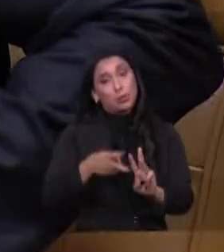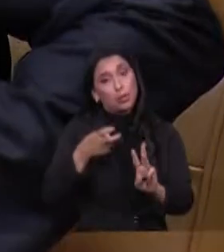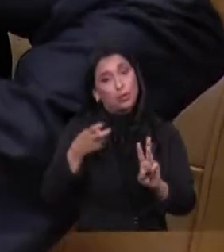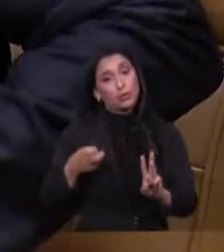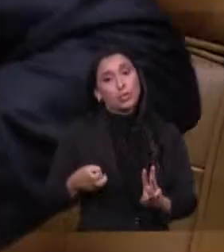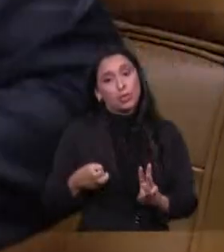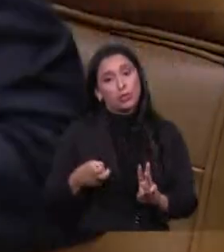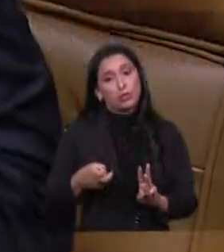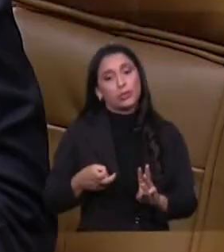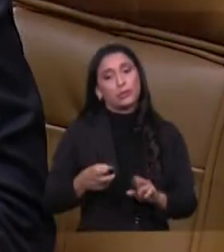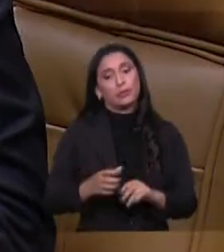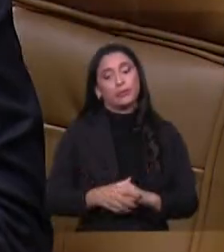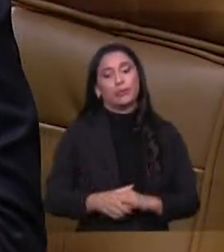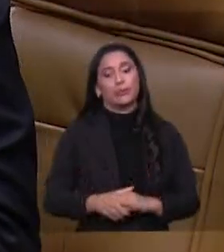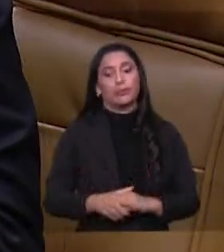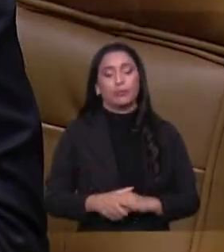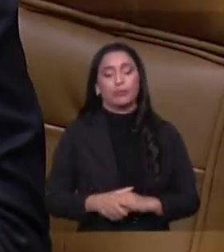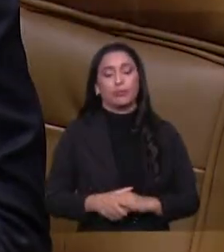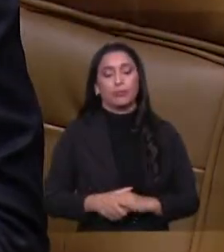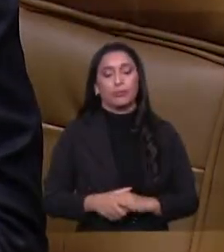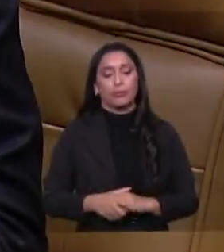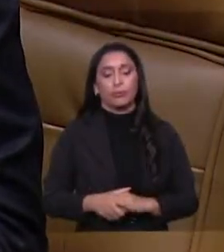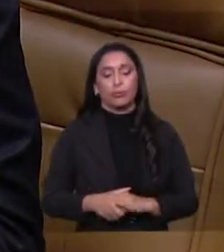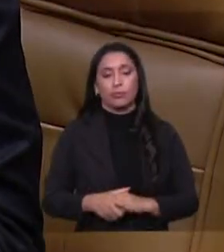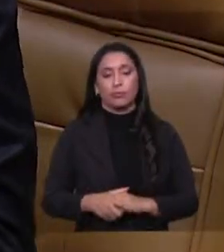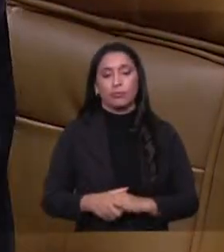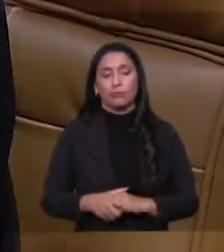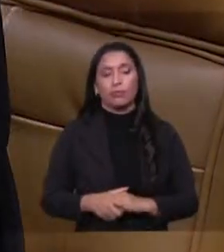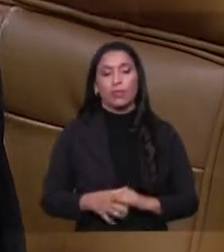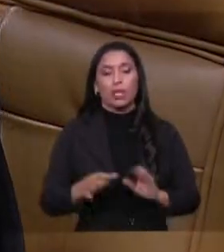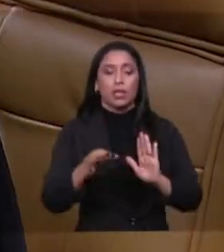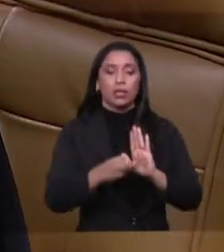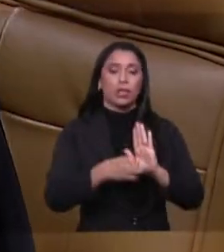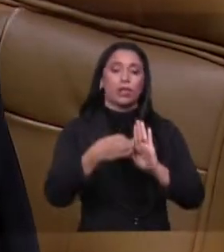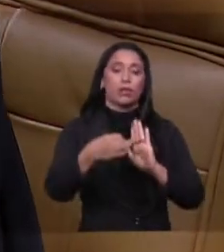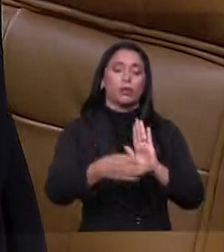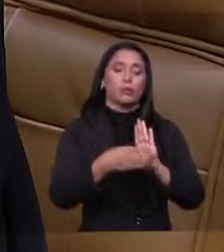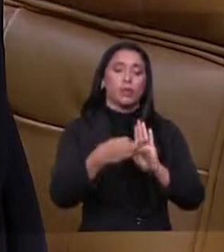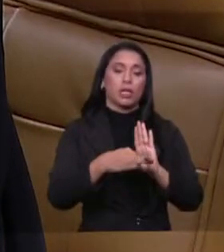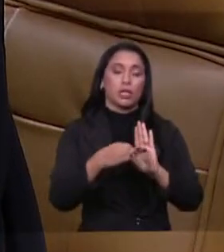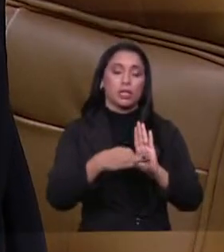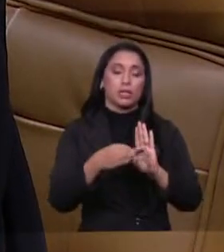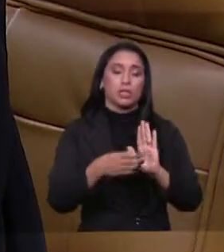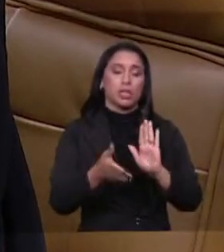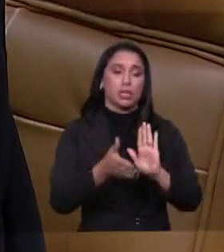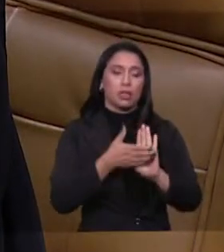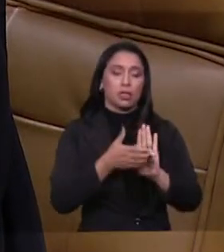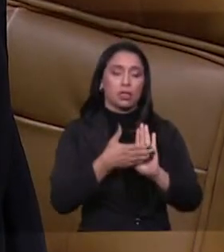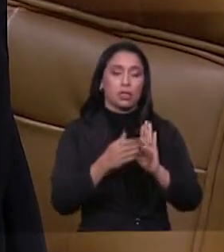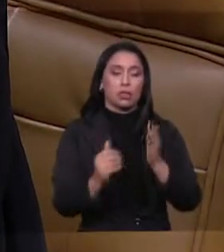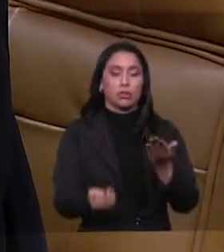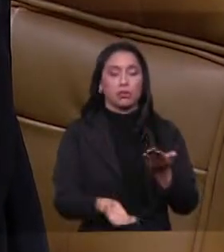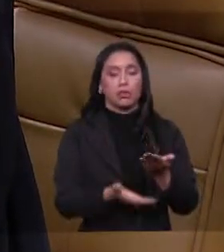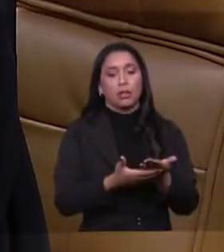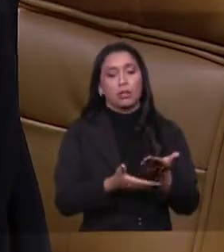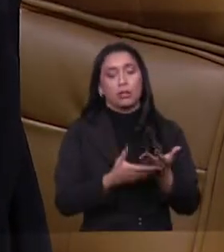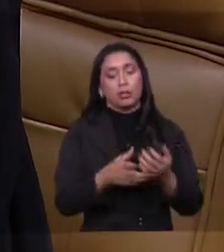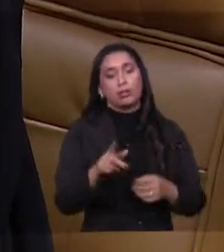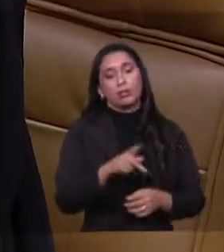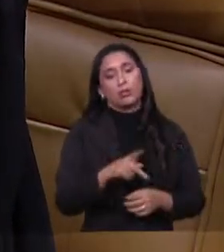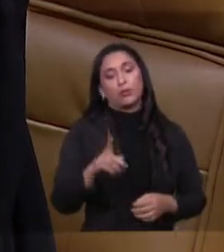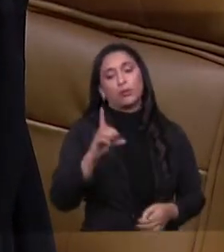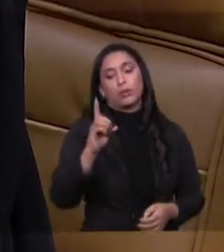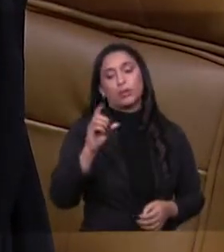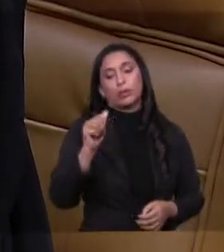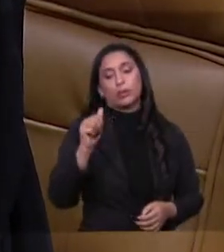pelos indígenas. Cito aqui parecer, juntado aos autos, do eminente professor